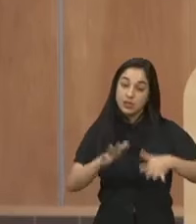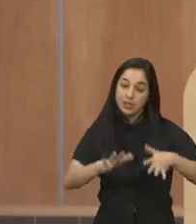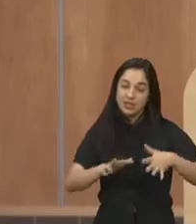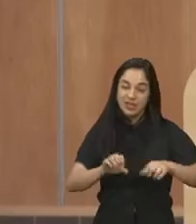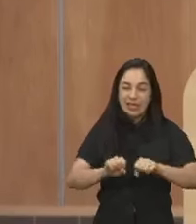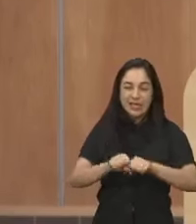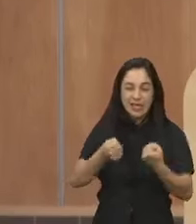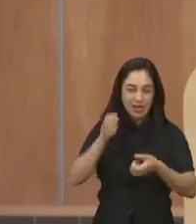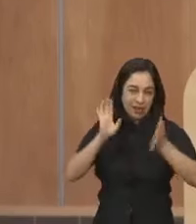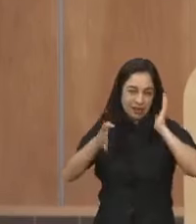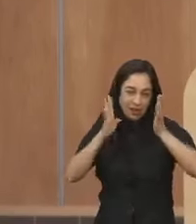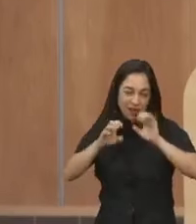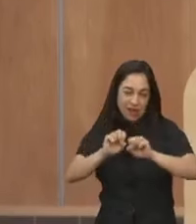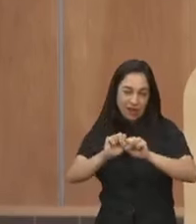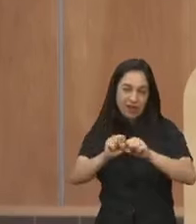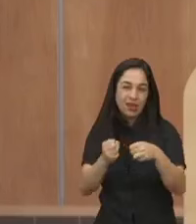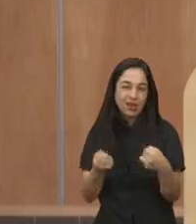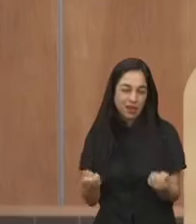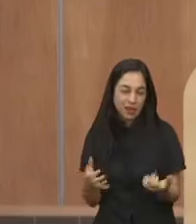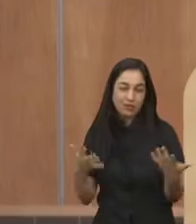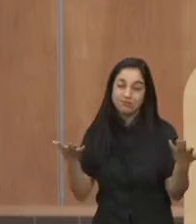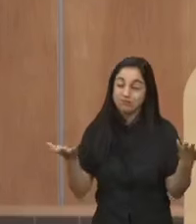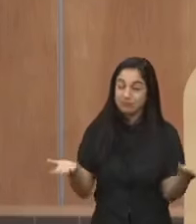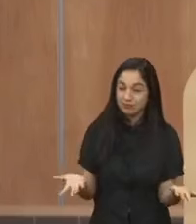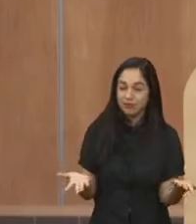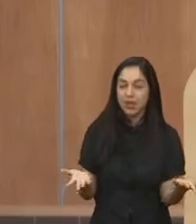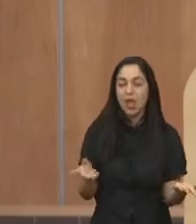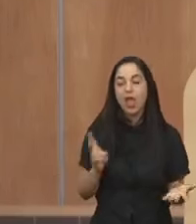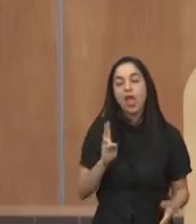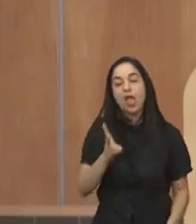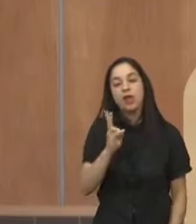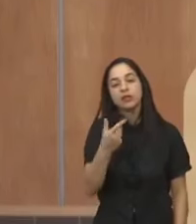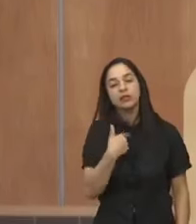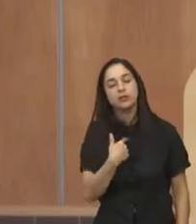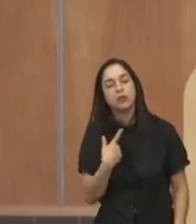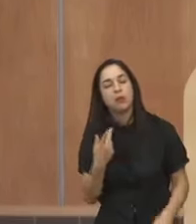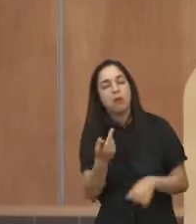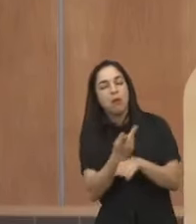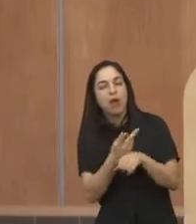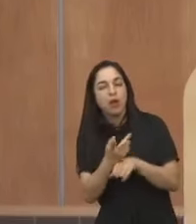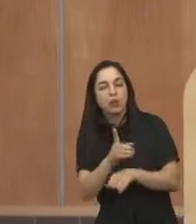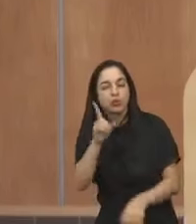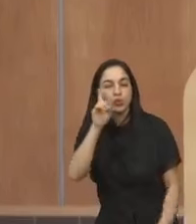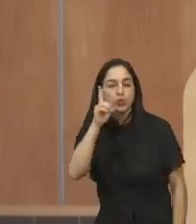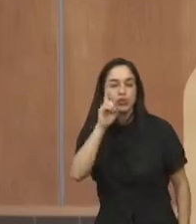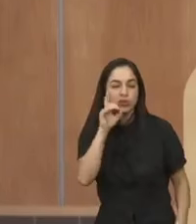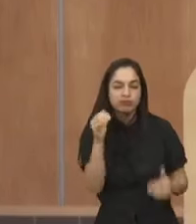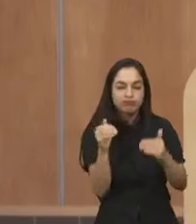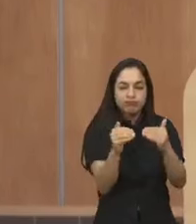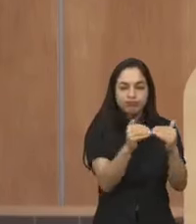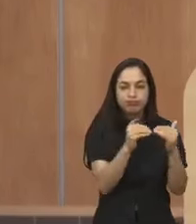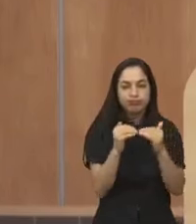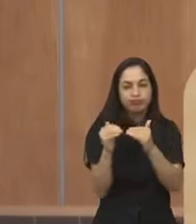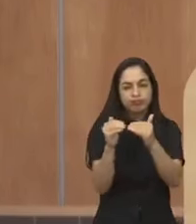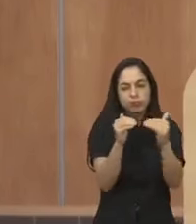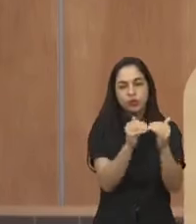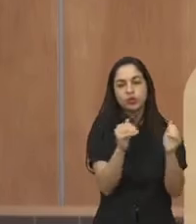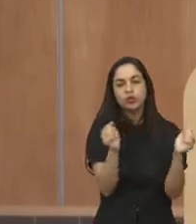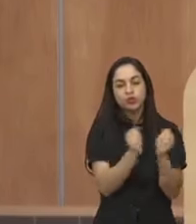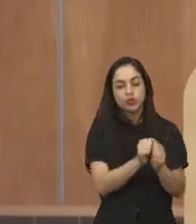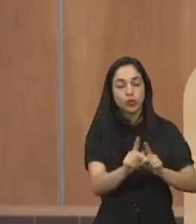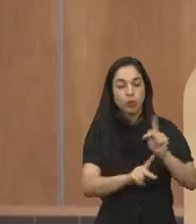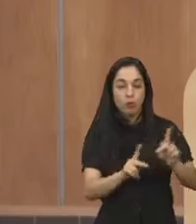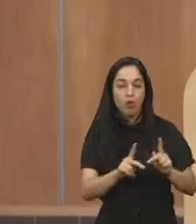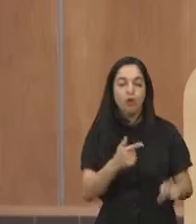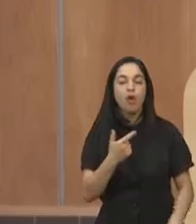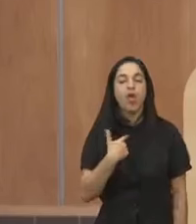vezes uma máquina quebrada dentro da subprefeitura, mas sempre procurei estar alinhado 24 horas com a população. É mérito meu, hoje está aí